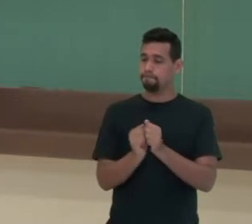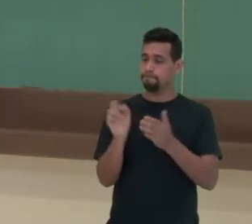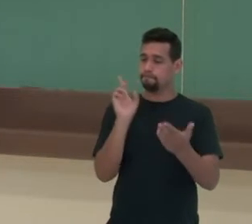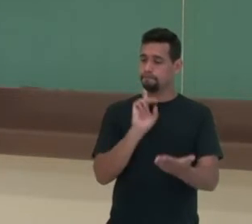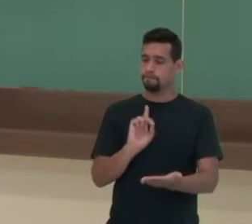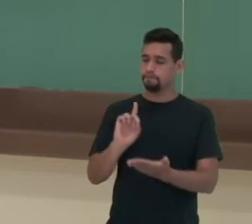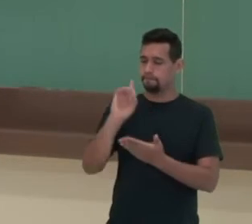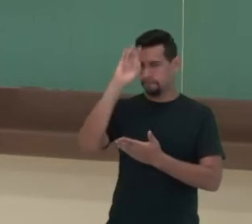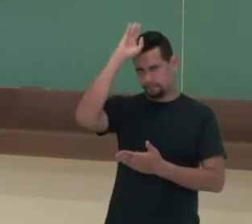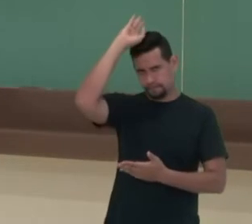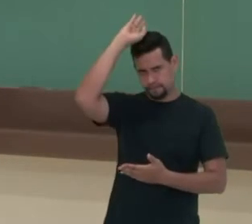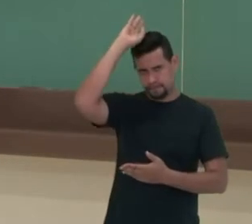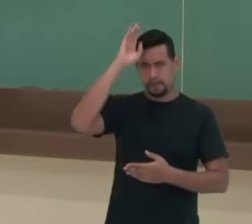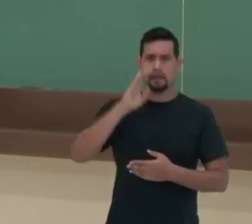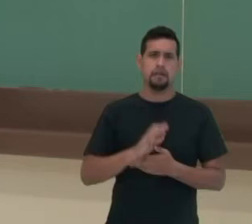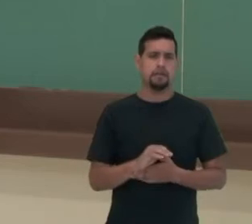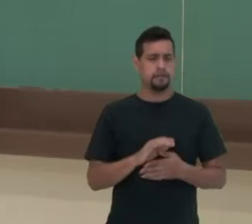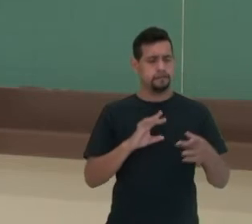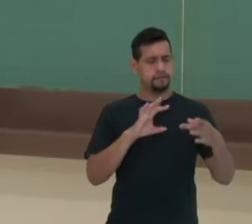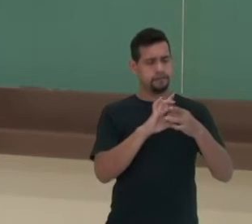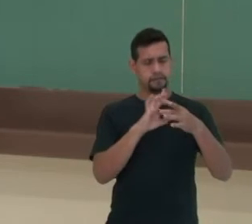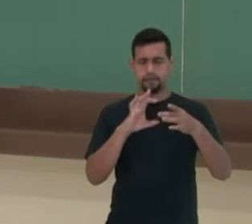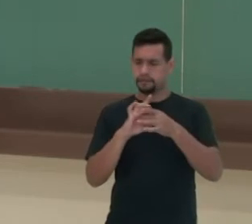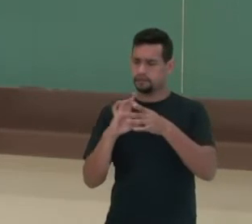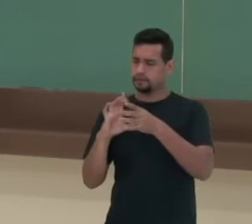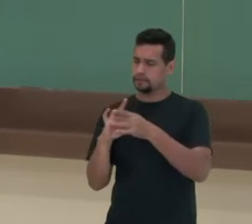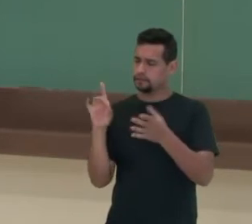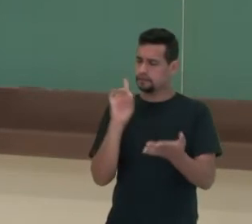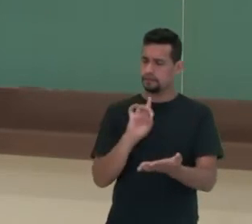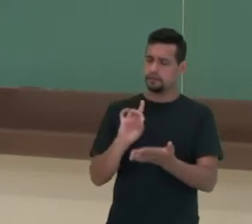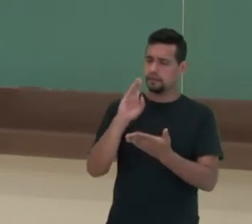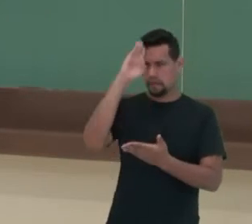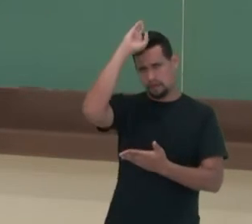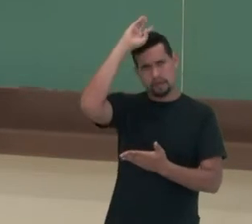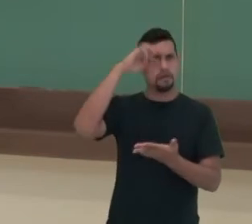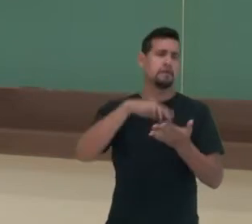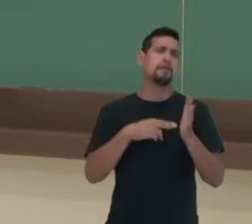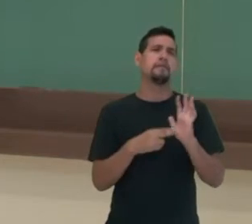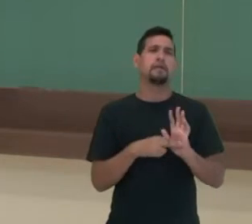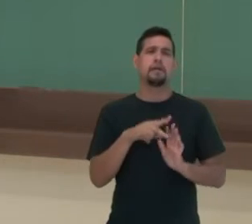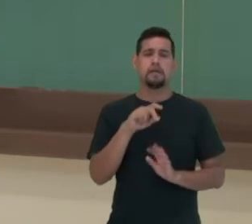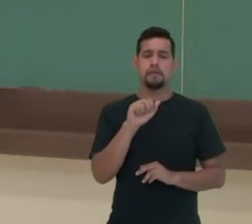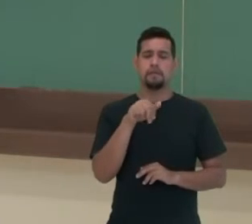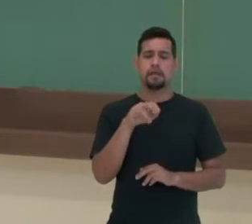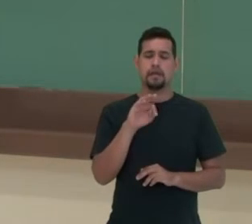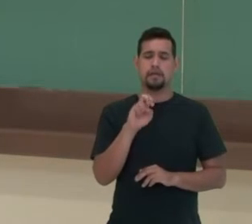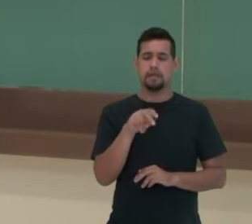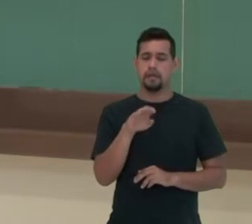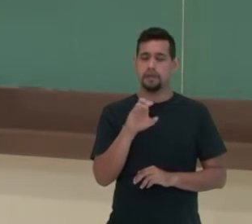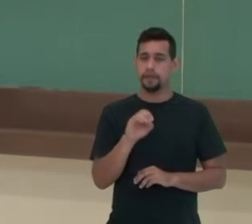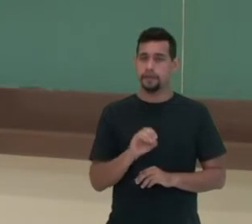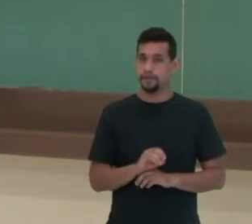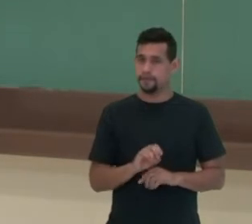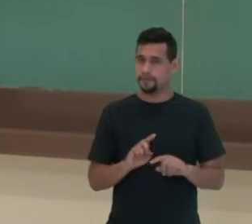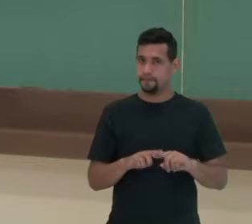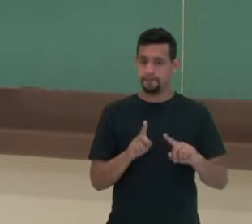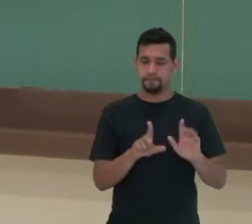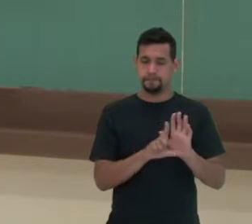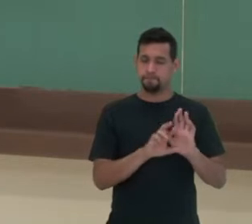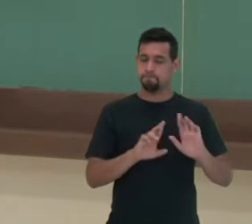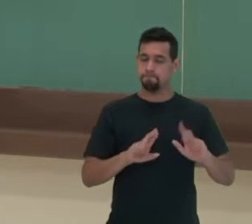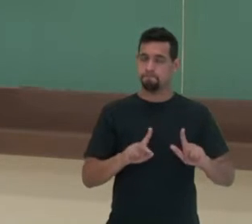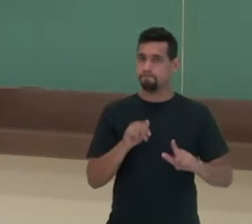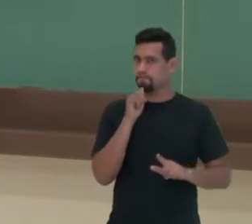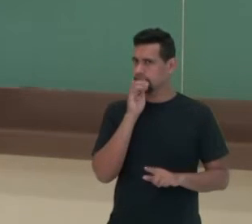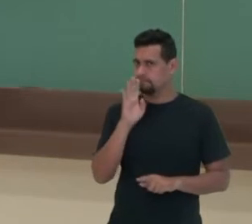romanos. O panteão, o conjunto de deuses romanos, significa panteão. Outro legado